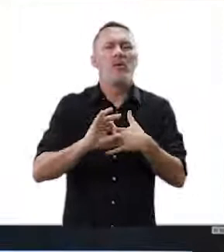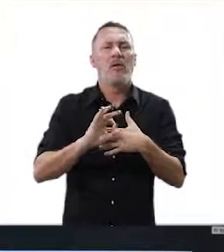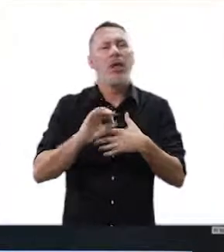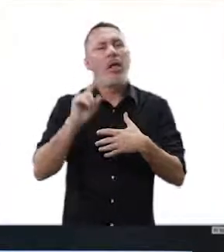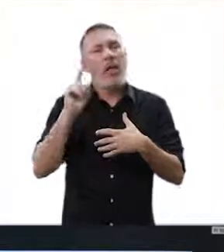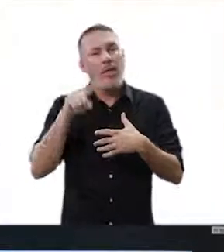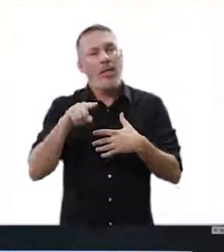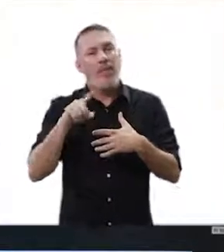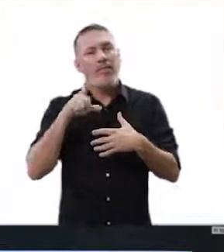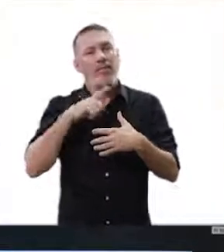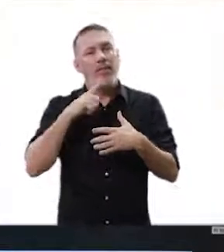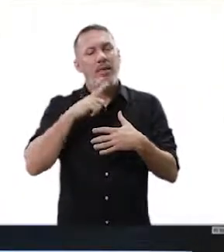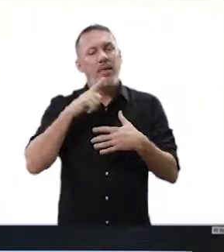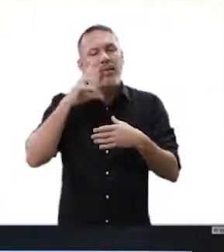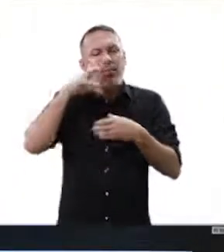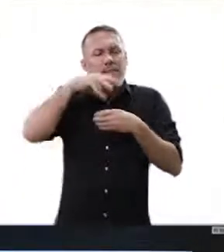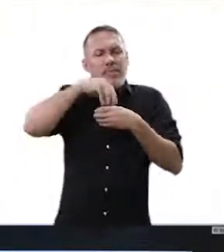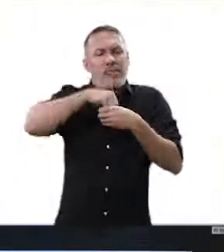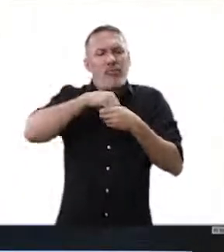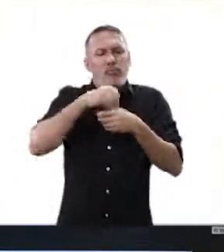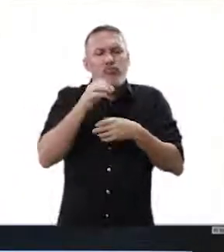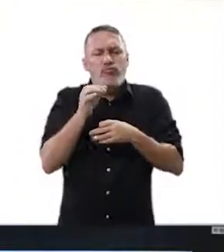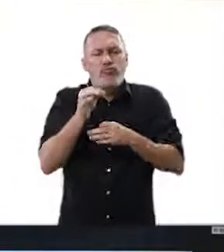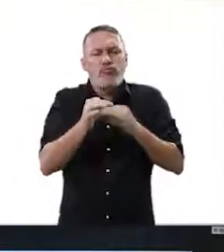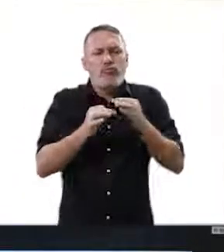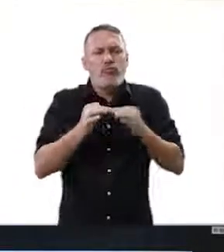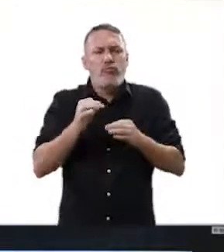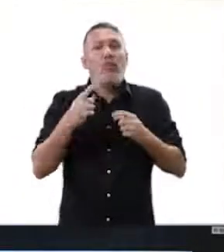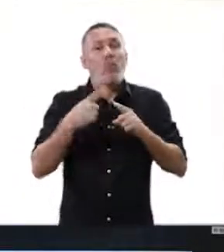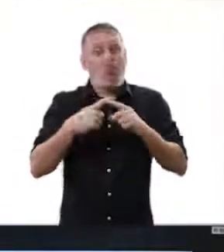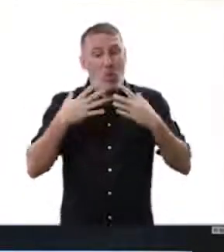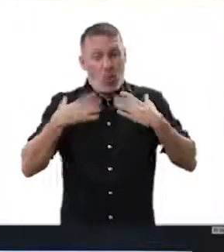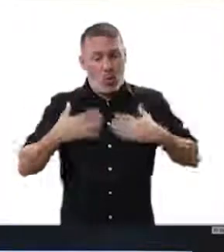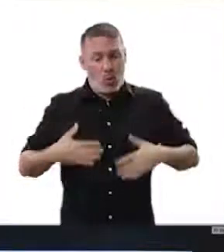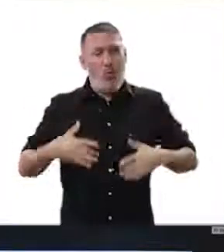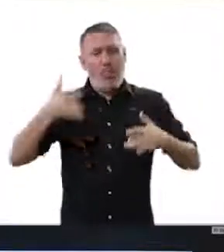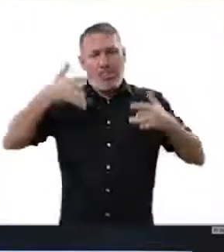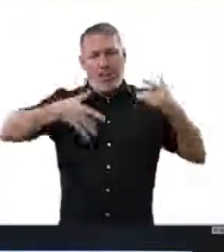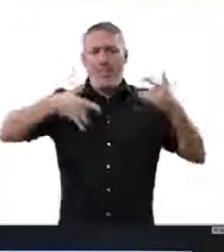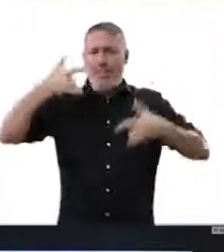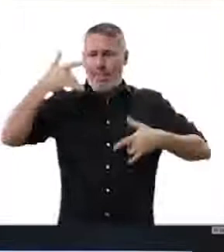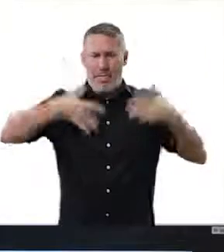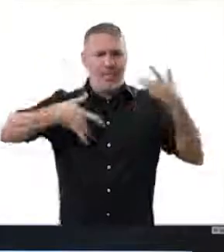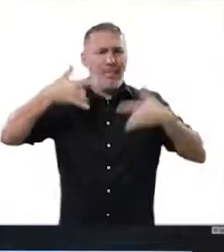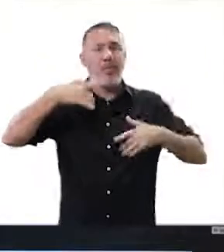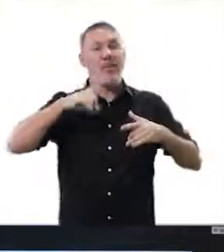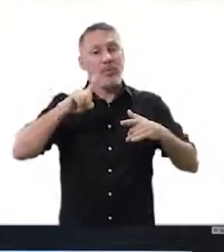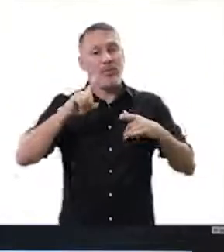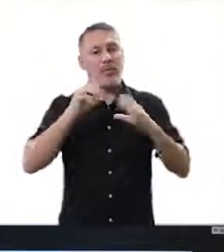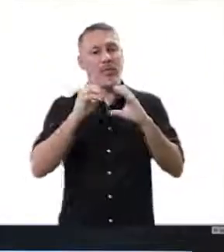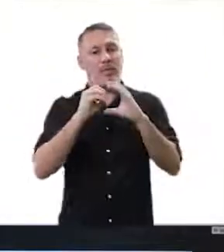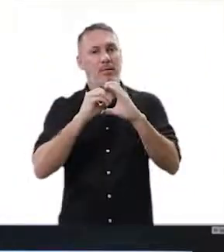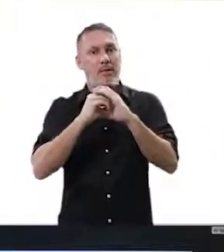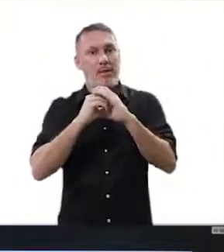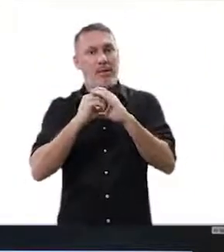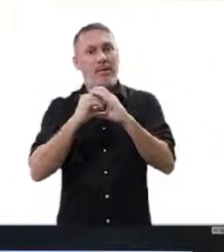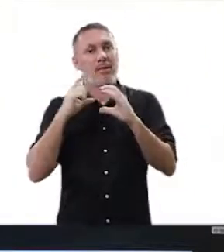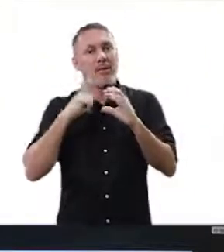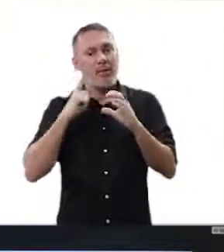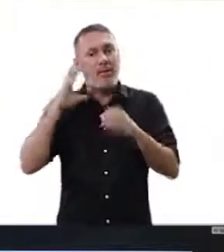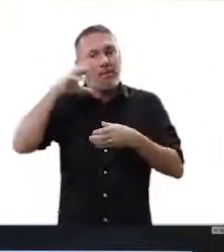órgãos pequenos. Então, como o nosso corpo tem órgãos, a célula ela tem orgânulos que